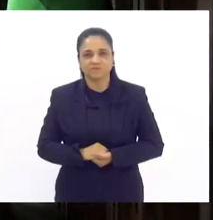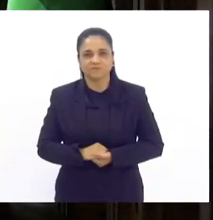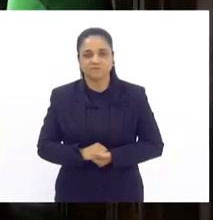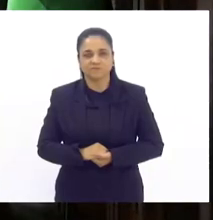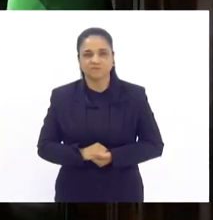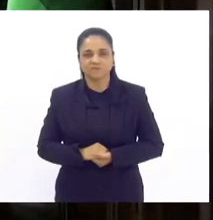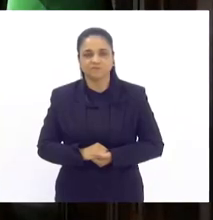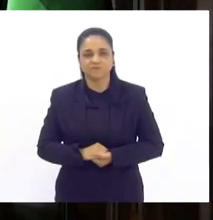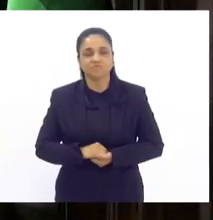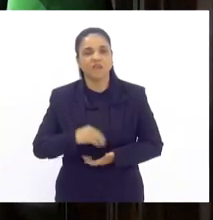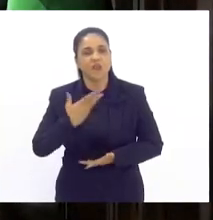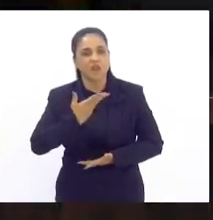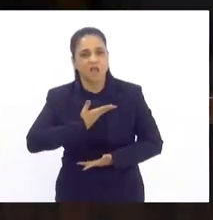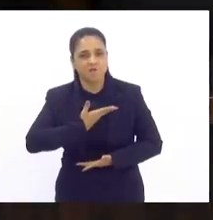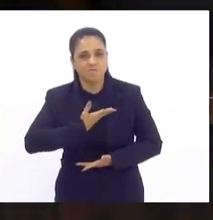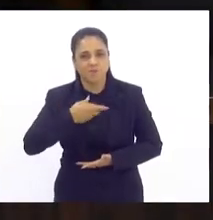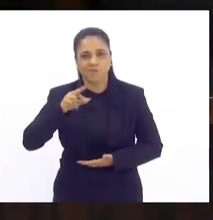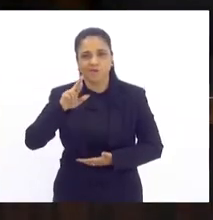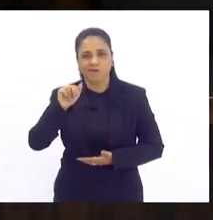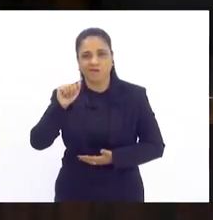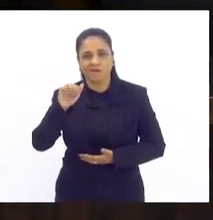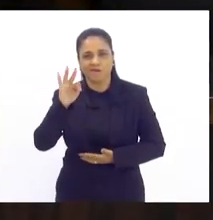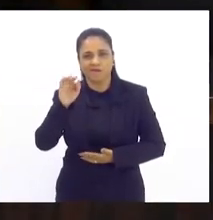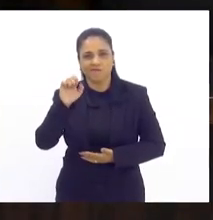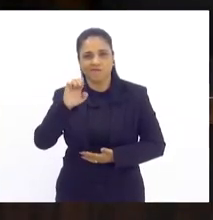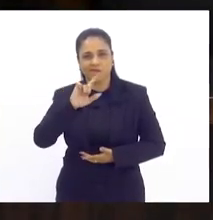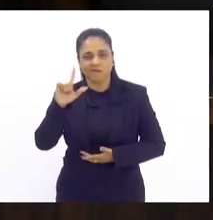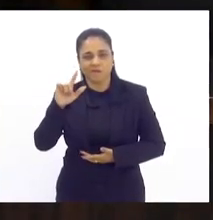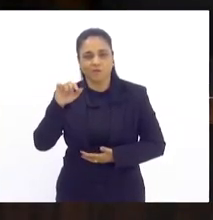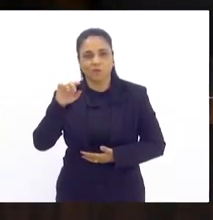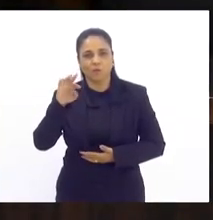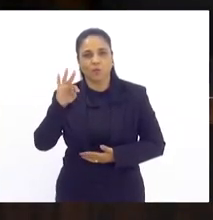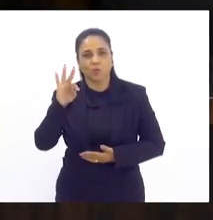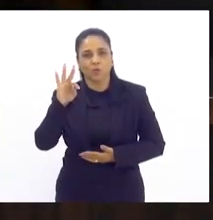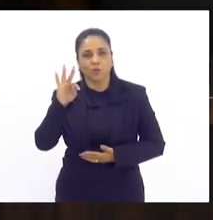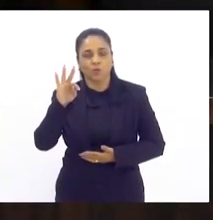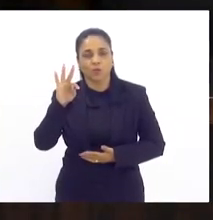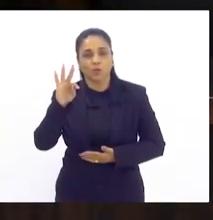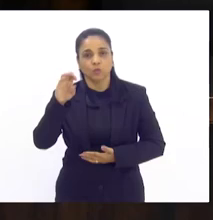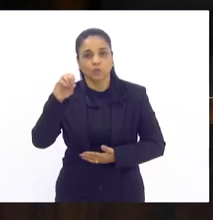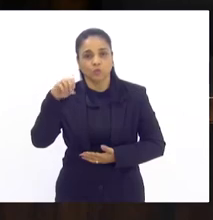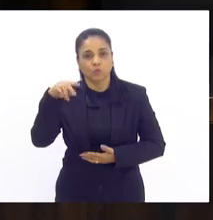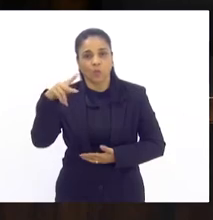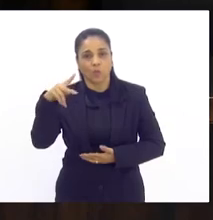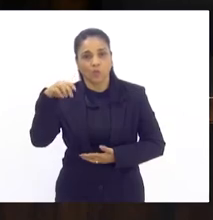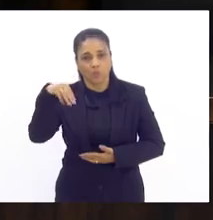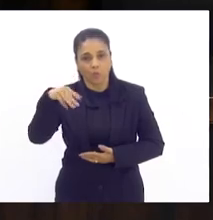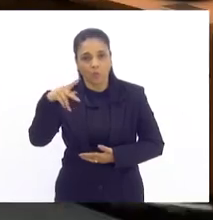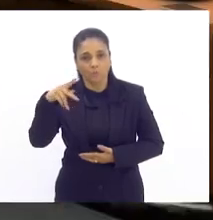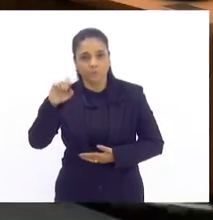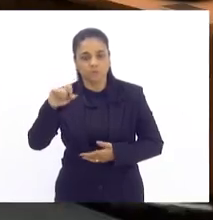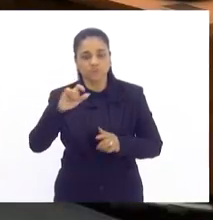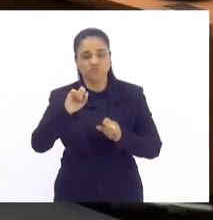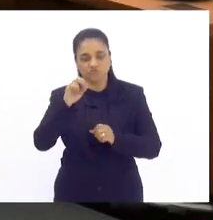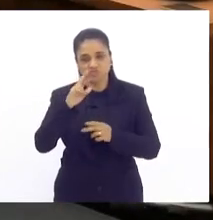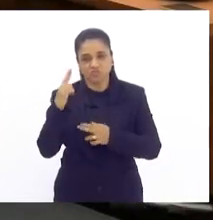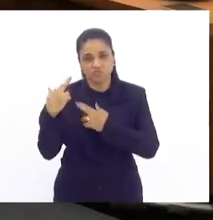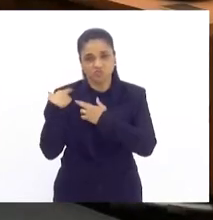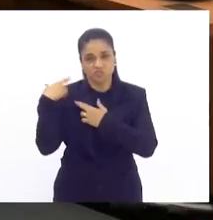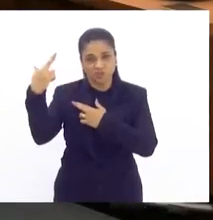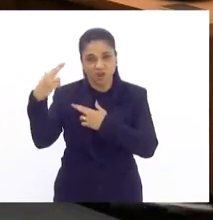nosso amigo também Rafael Thompson de Faria, chefe de gabinete da presidência da LERJ.